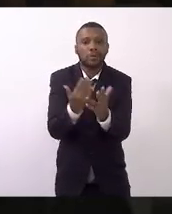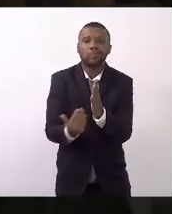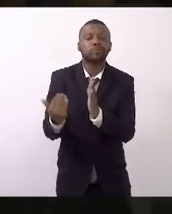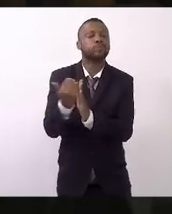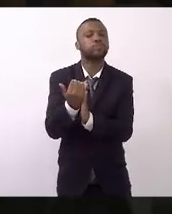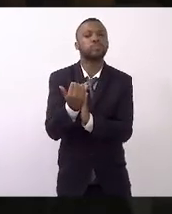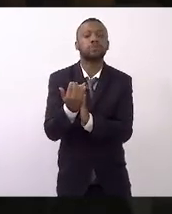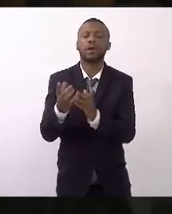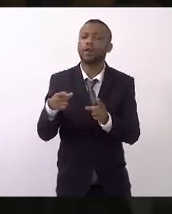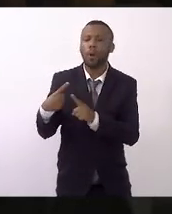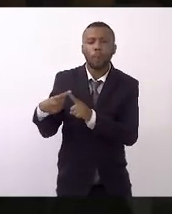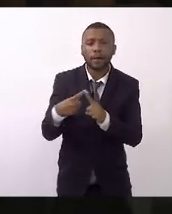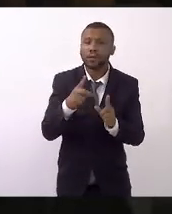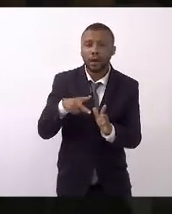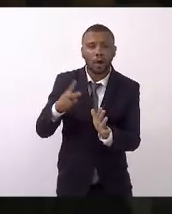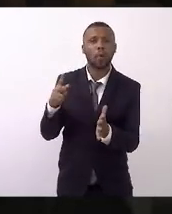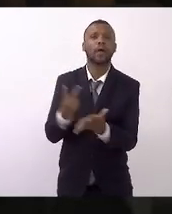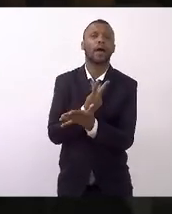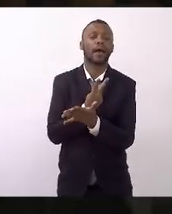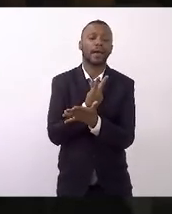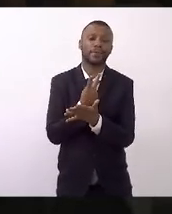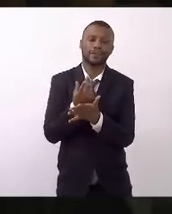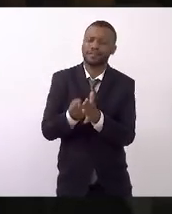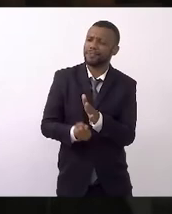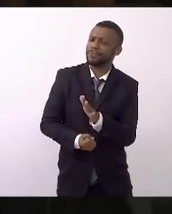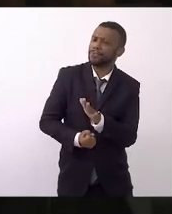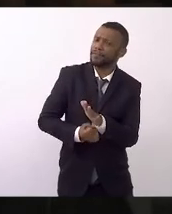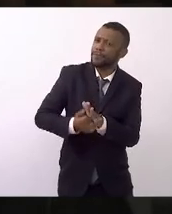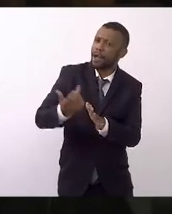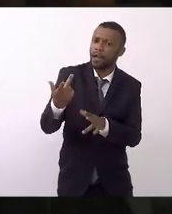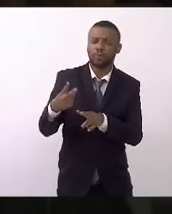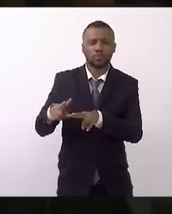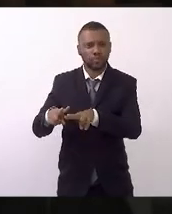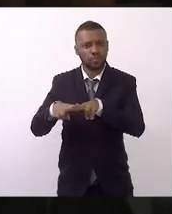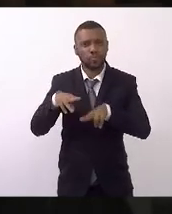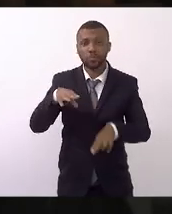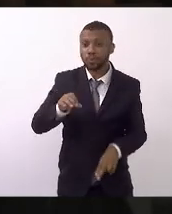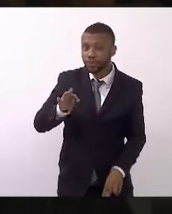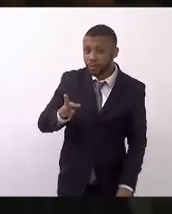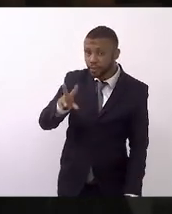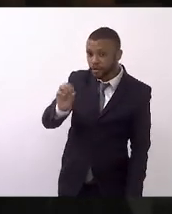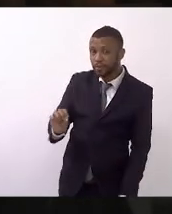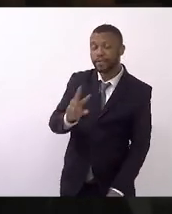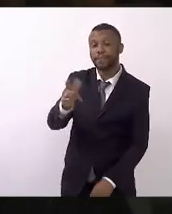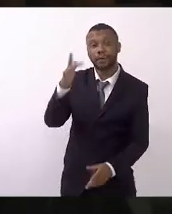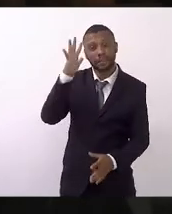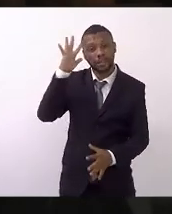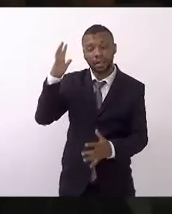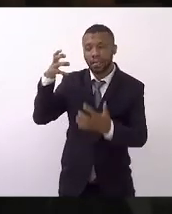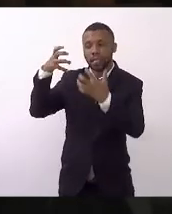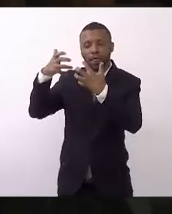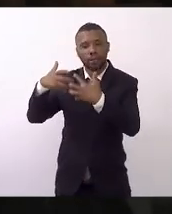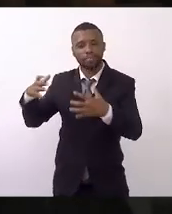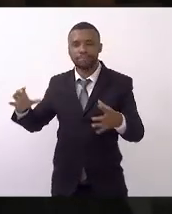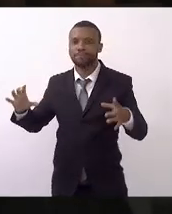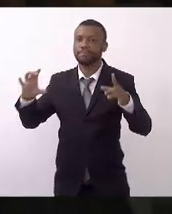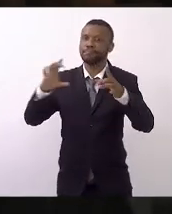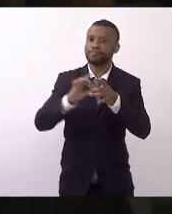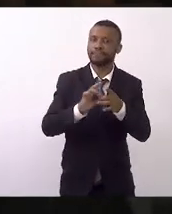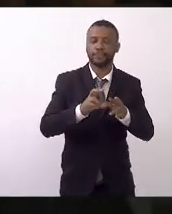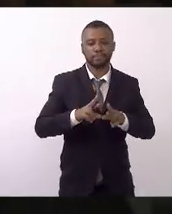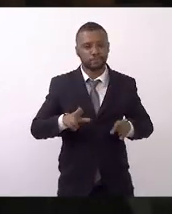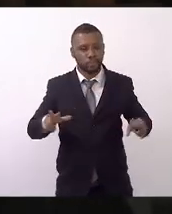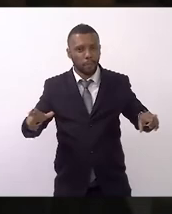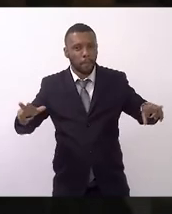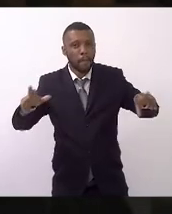isso ocorre? Muitos são os motivos, e que vão se refletir de forma diferente em cada um